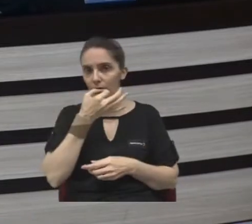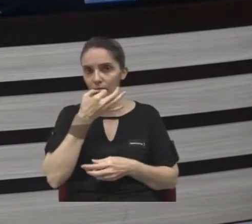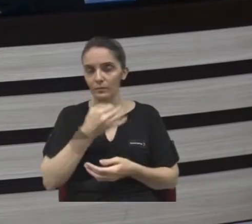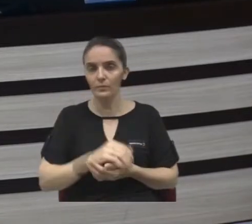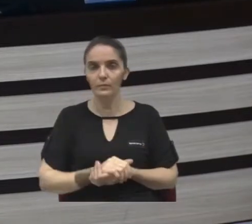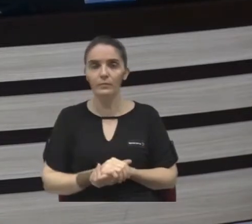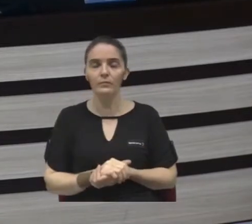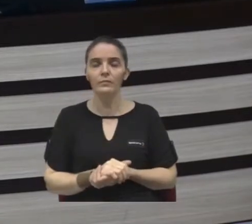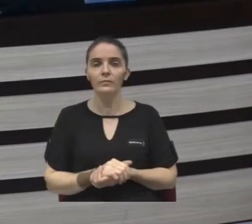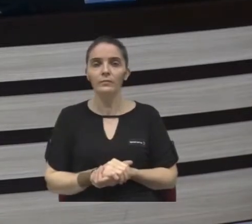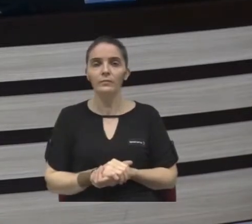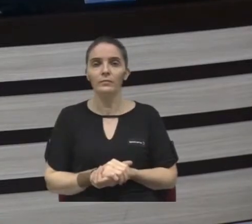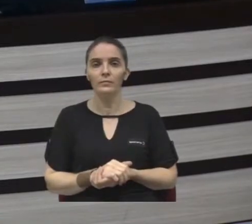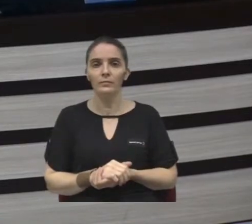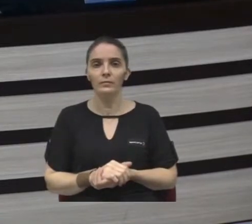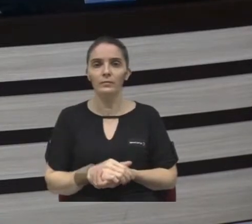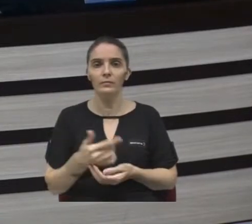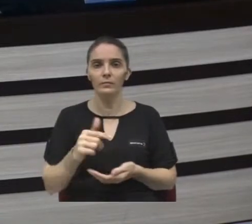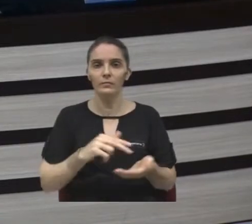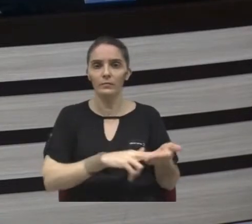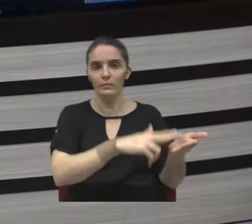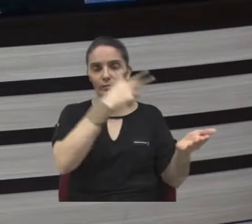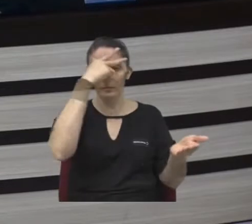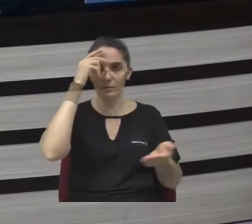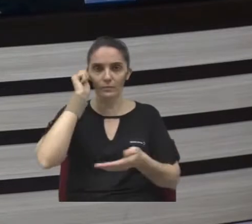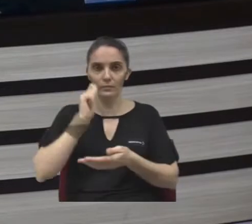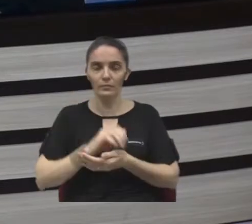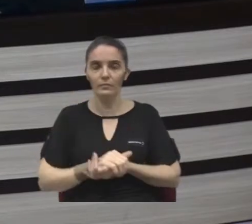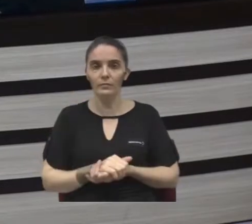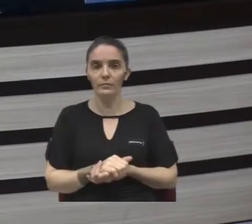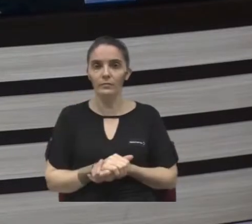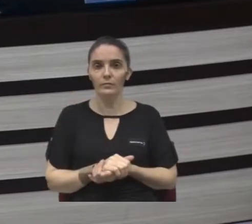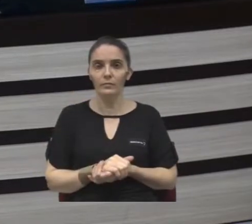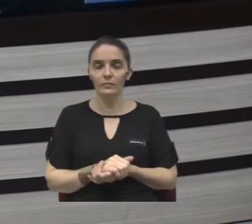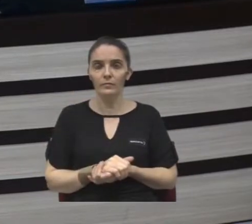requerimento? Não havendo, será encaminhado ao Executivo.